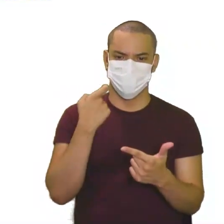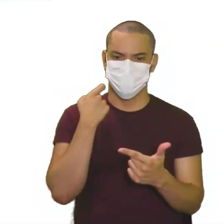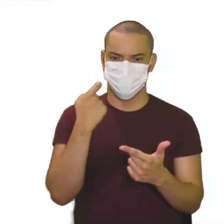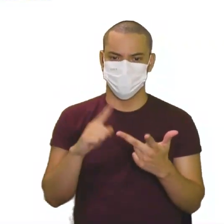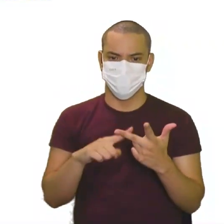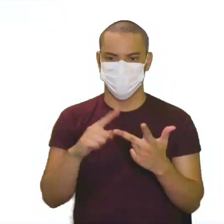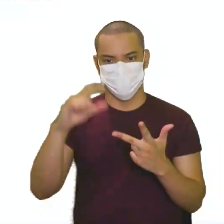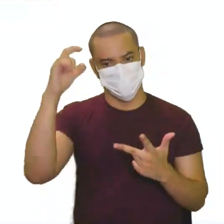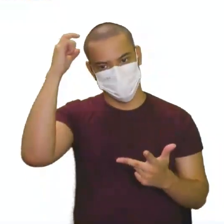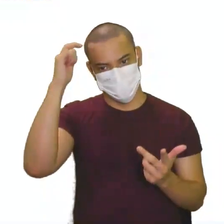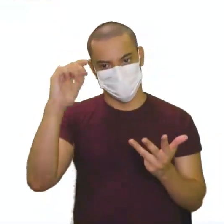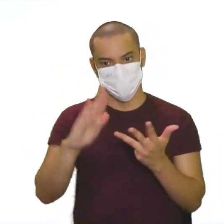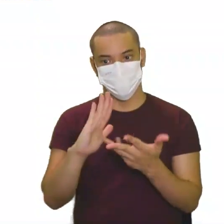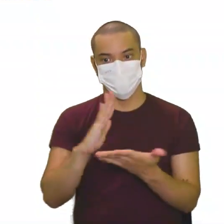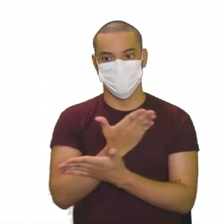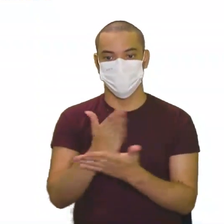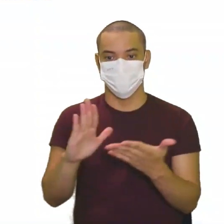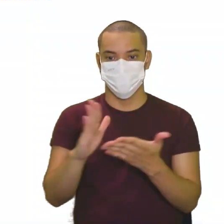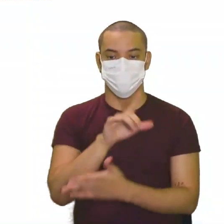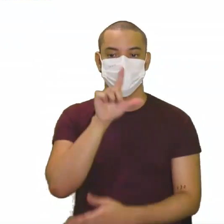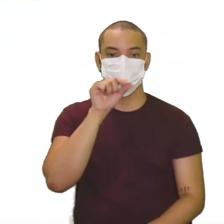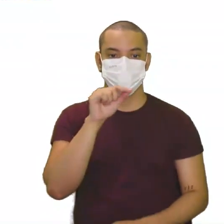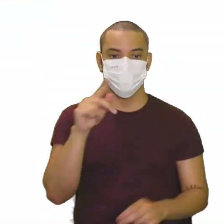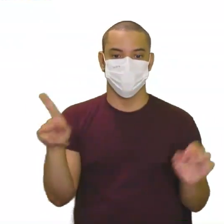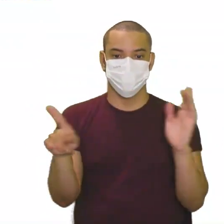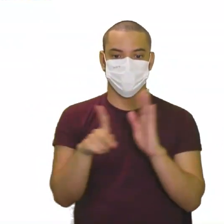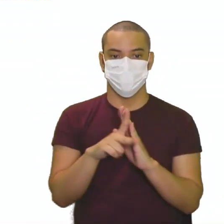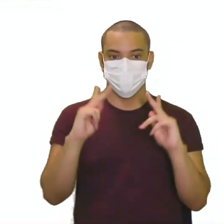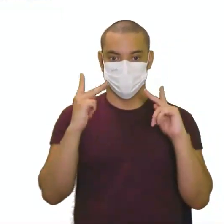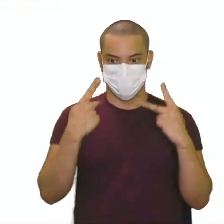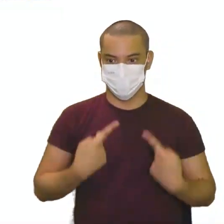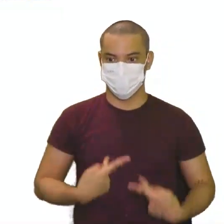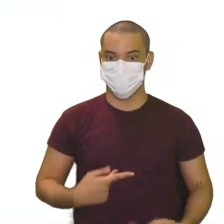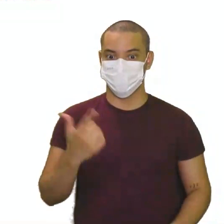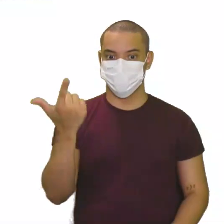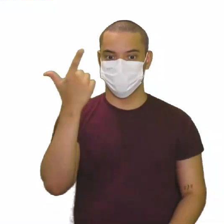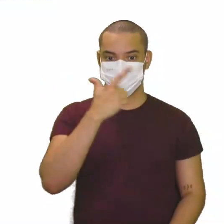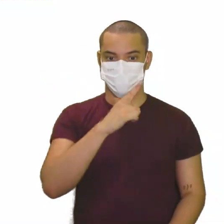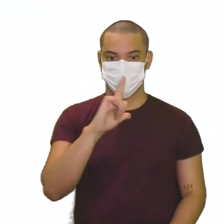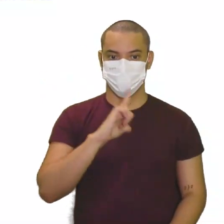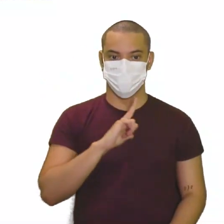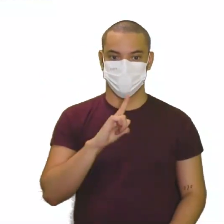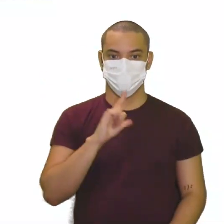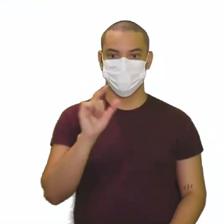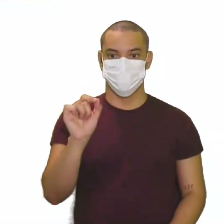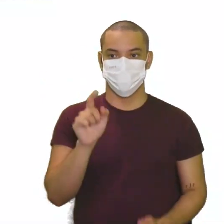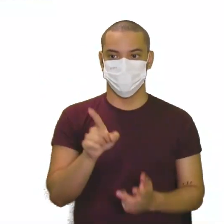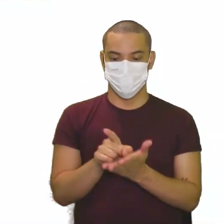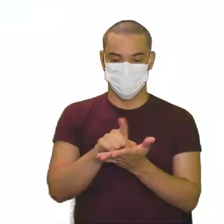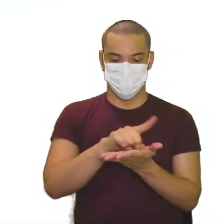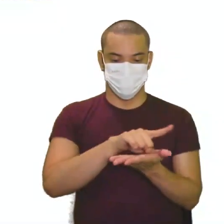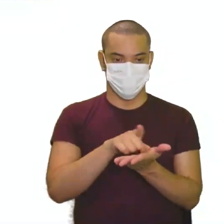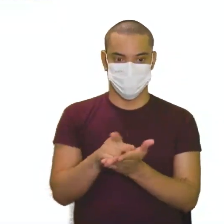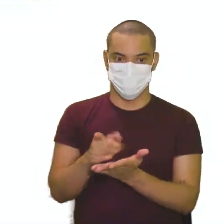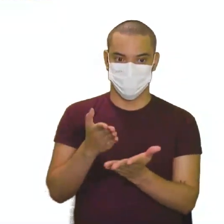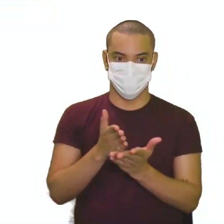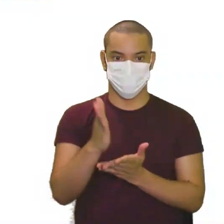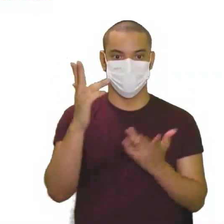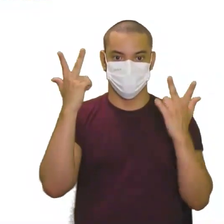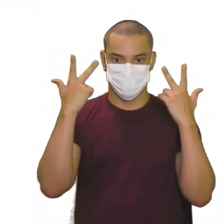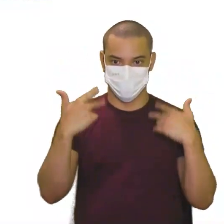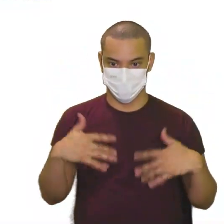alguns pássaros e em seres humanos consegue ter orientação natural tá